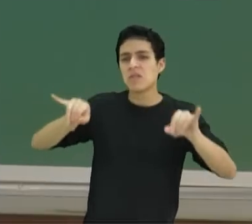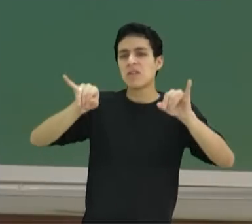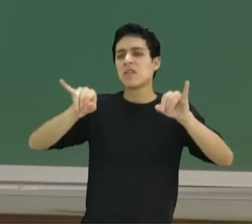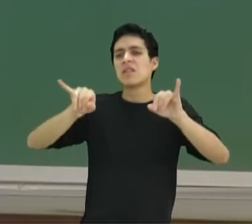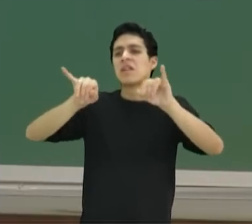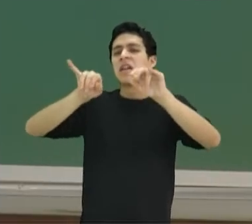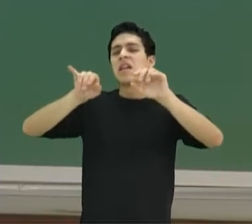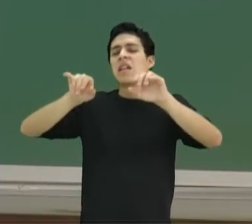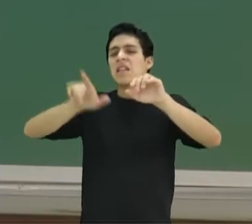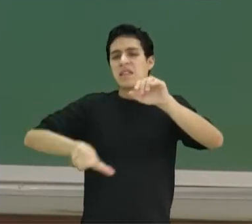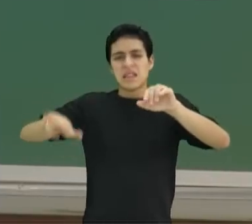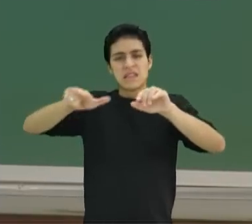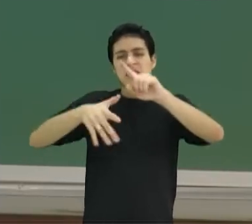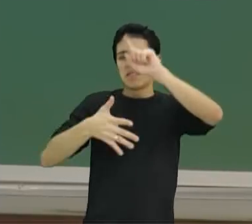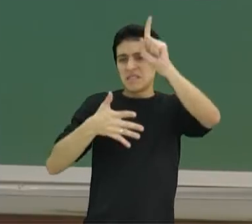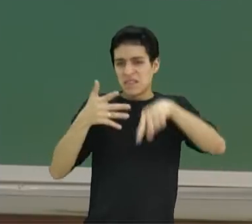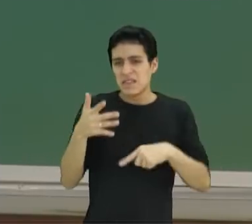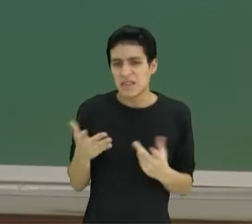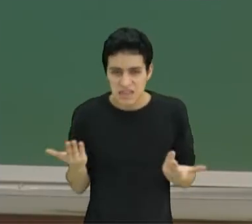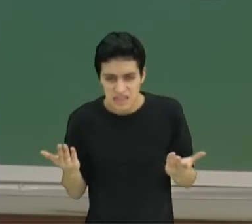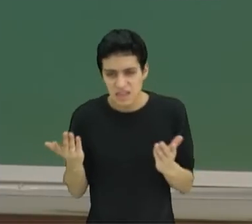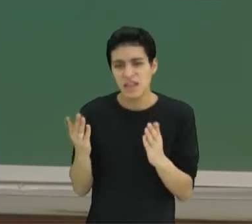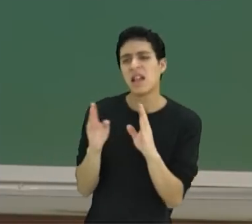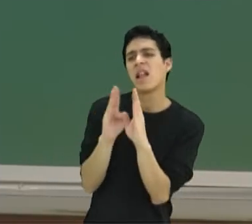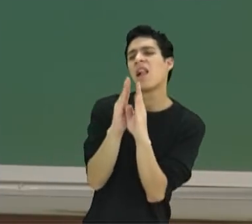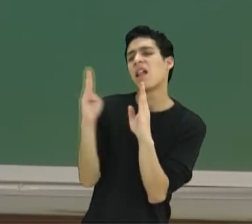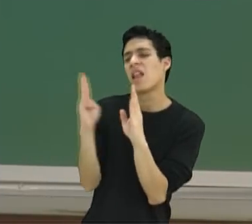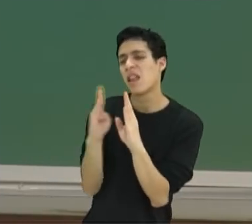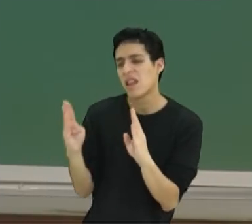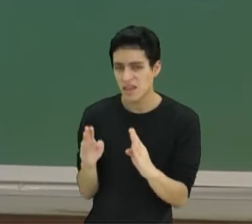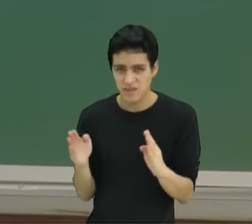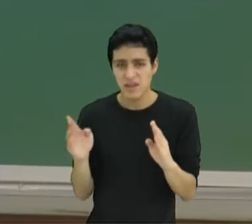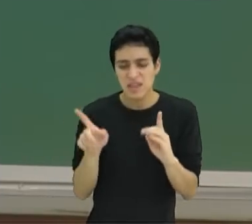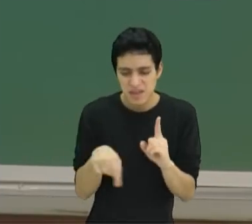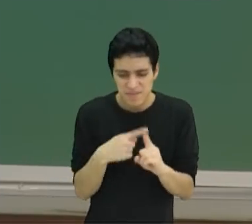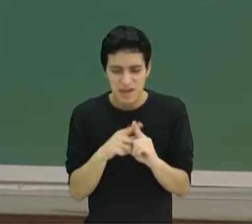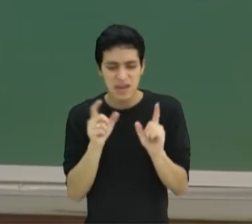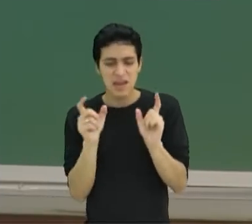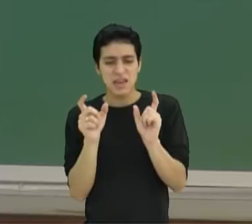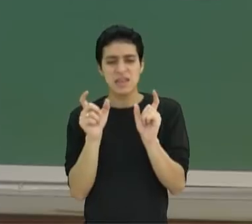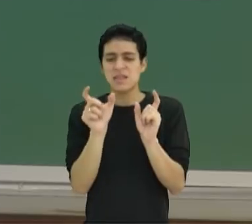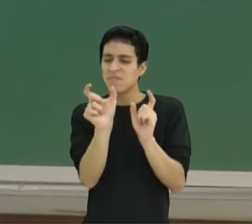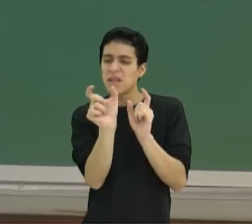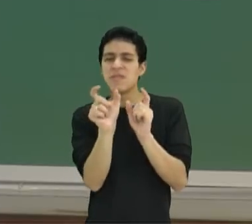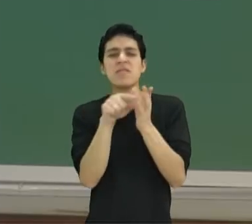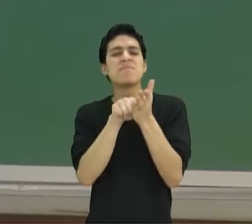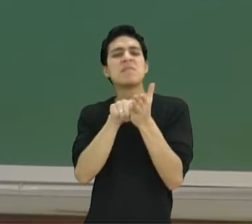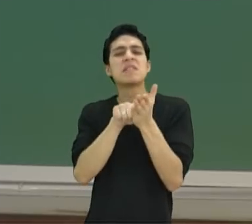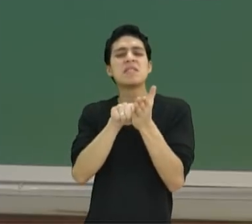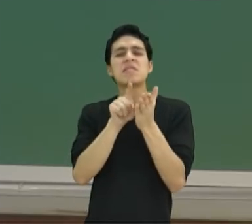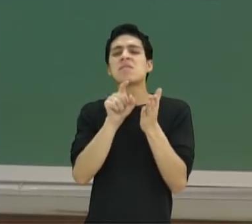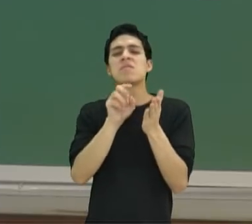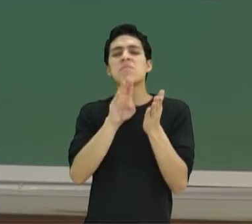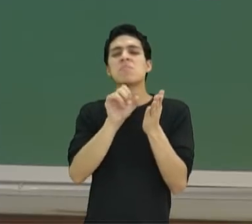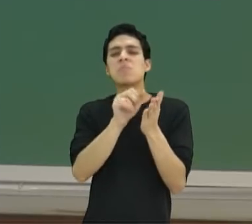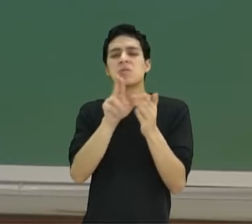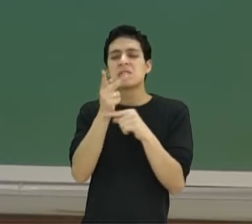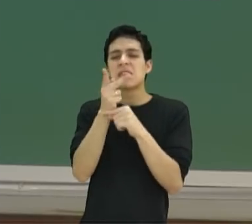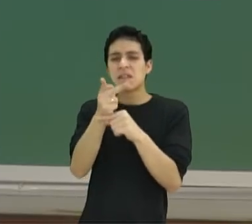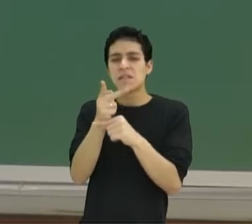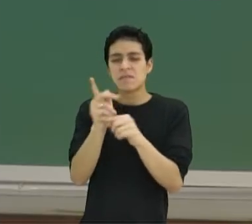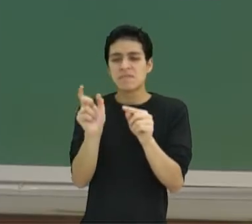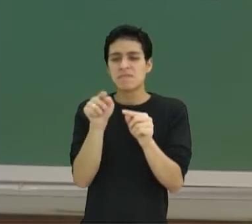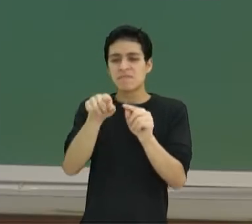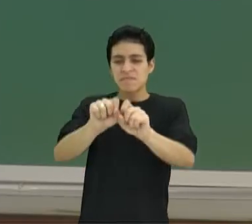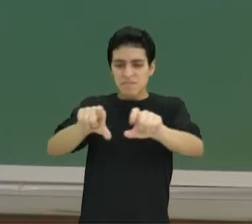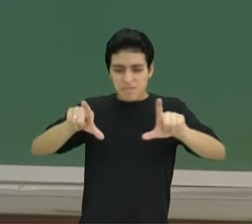e Prateleira. E a busca, que você pode digitar uma palavra-chave e ver os materiais, os artigos, ensaios,